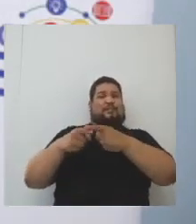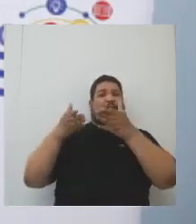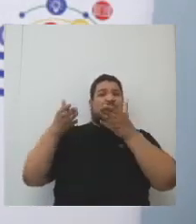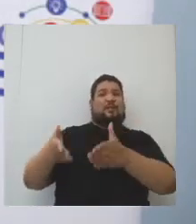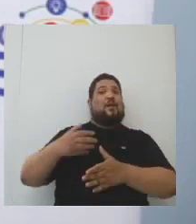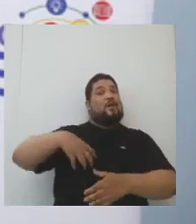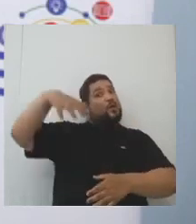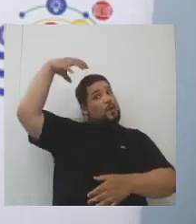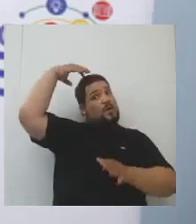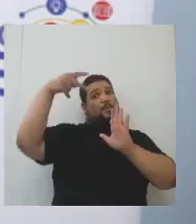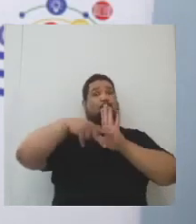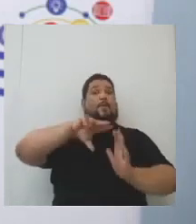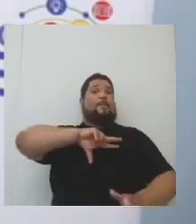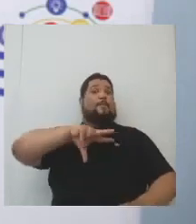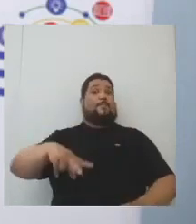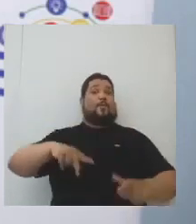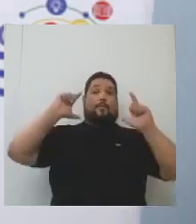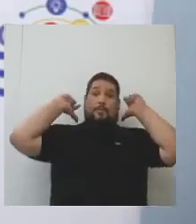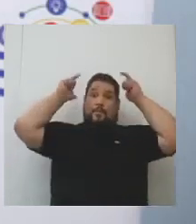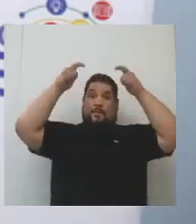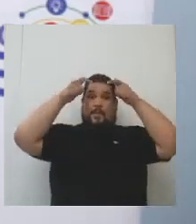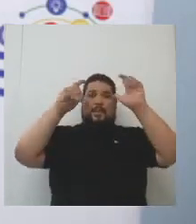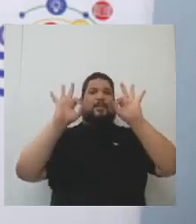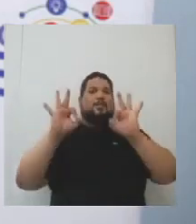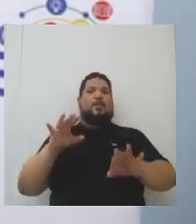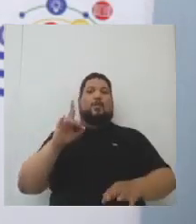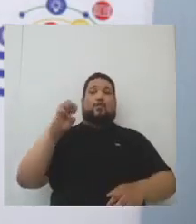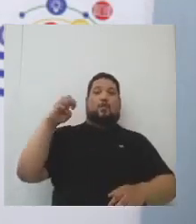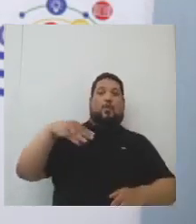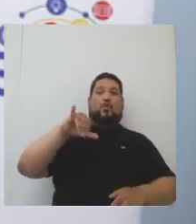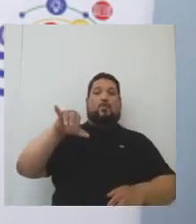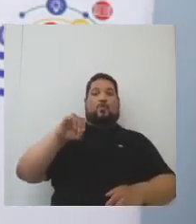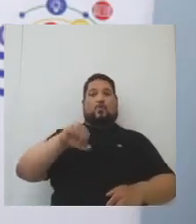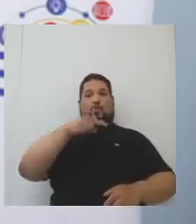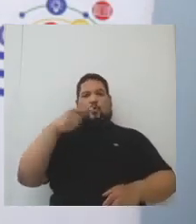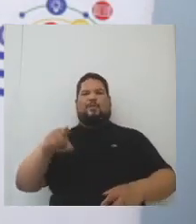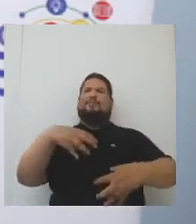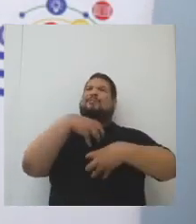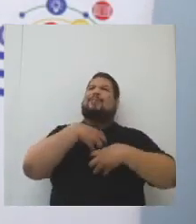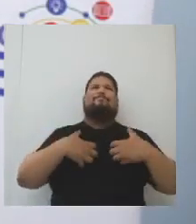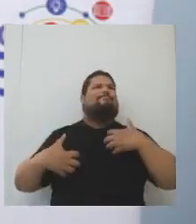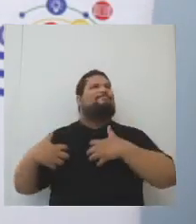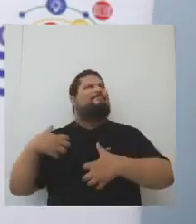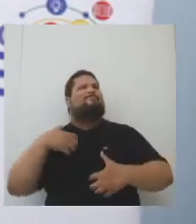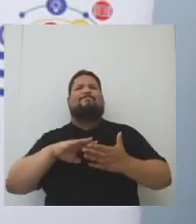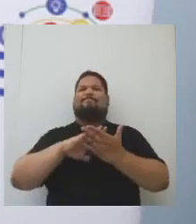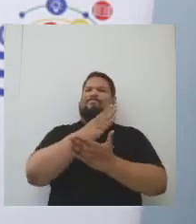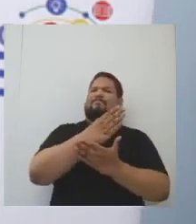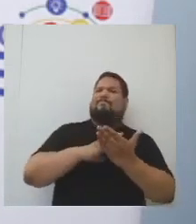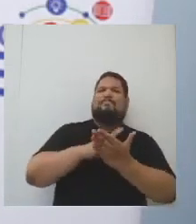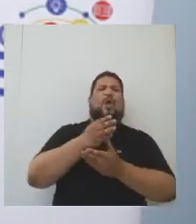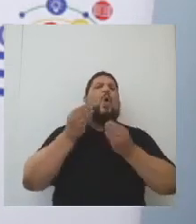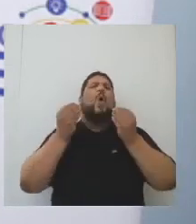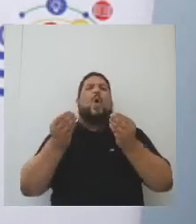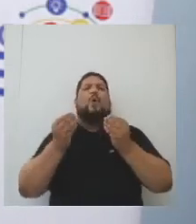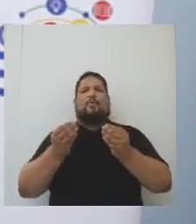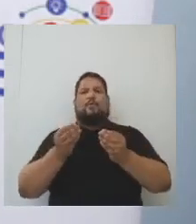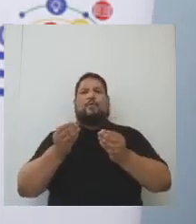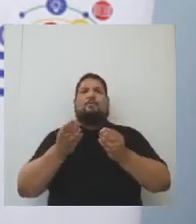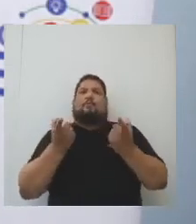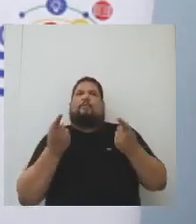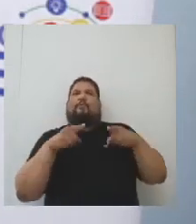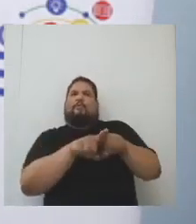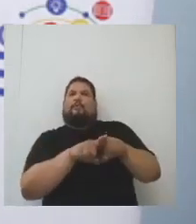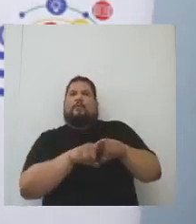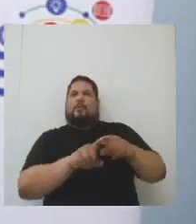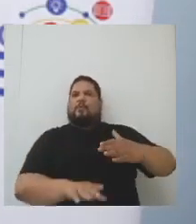reino de Portugal, o príncipe regente Dom João, se sentia desconfortável em, na ocasião, ficar